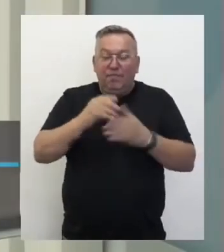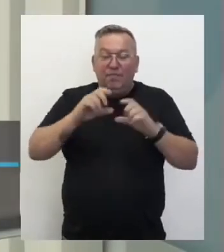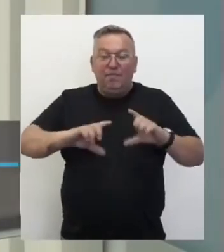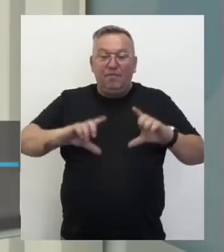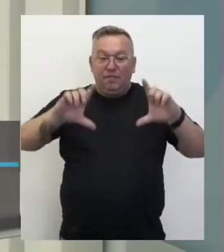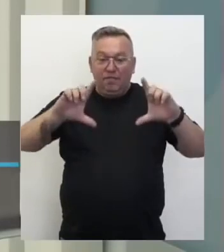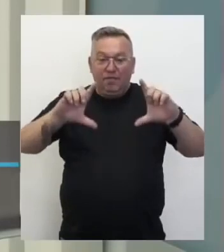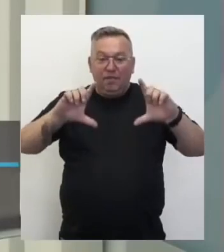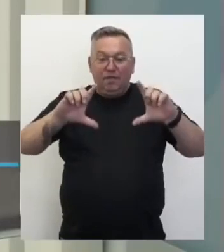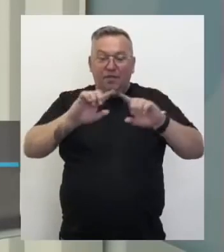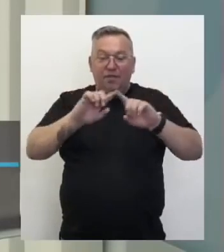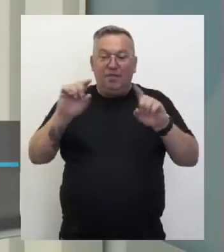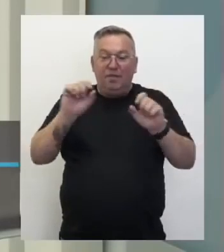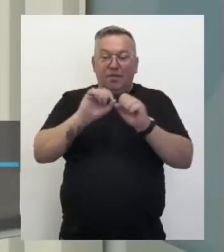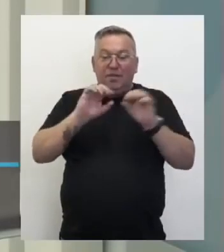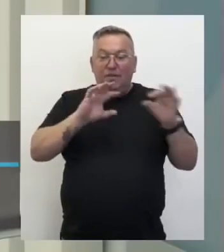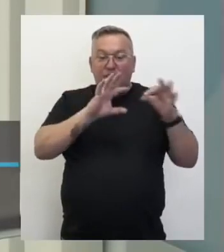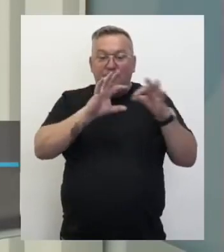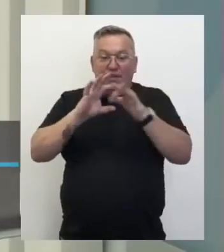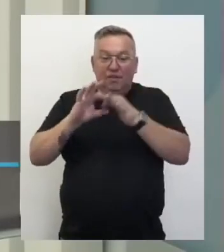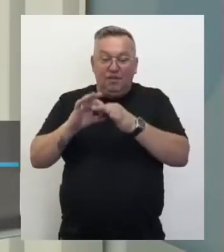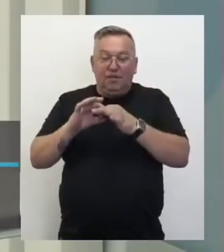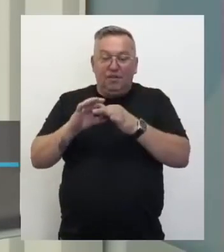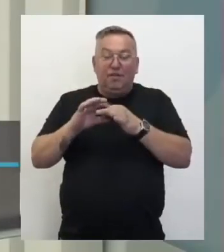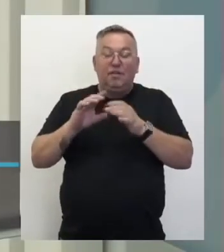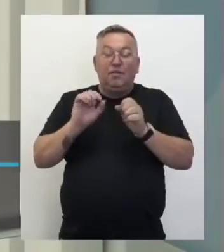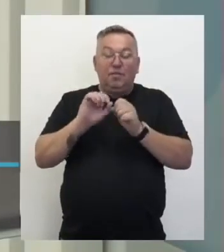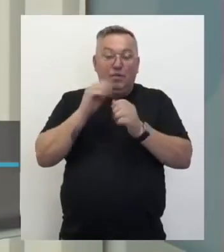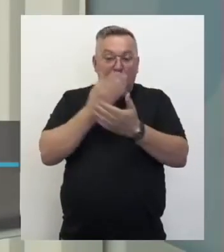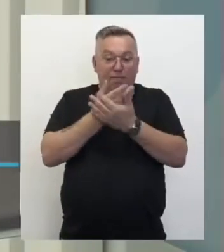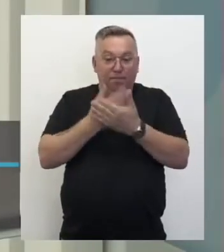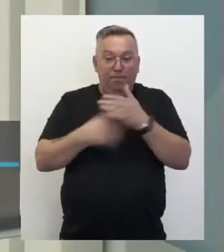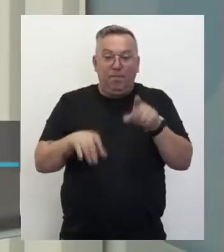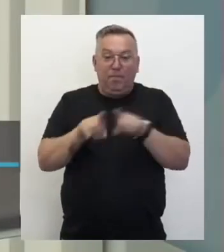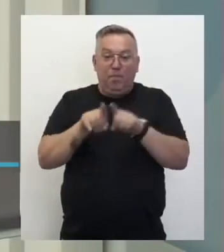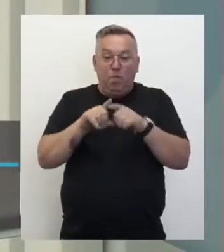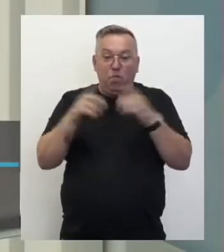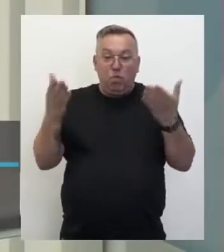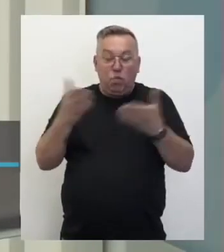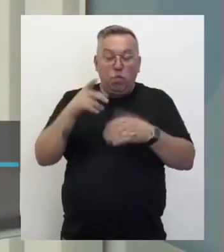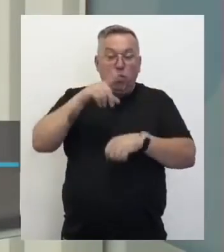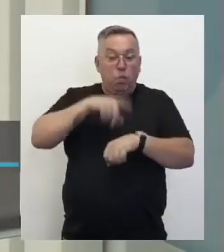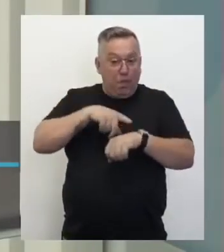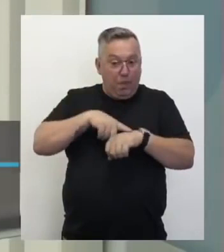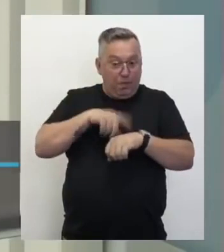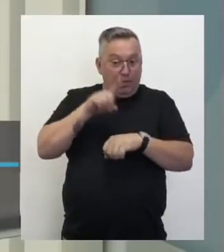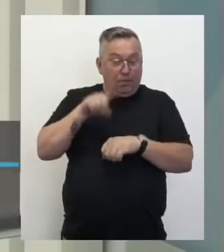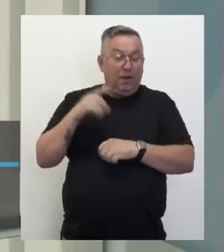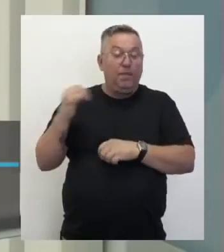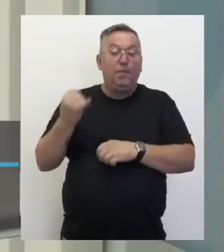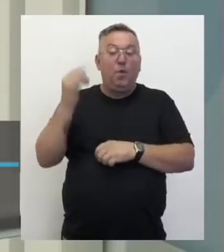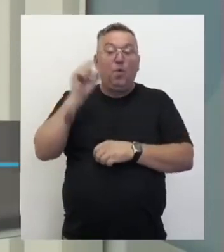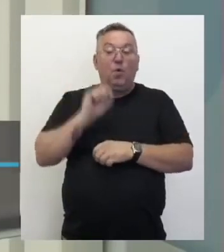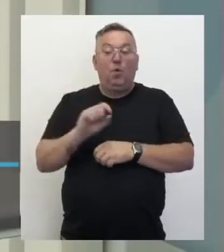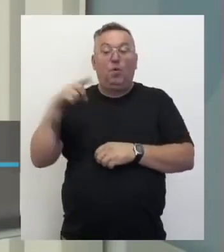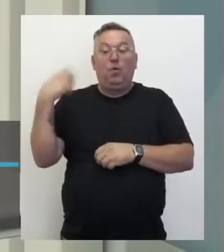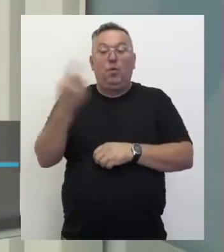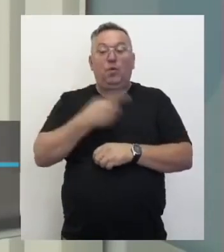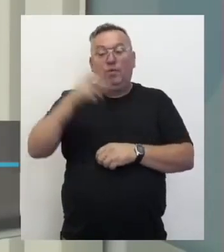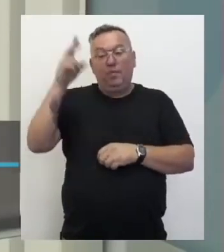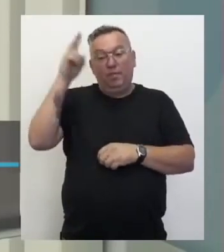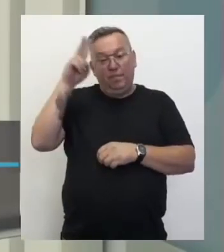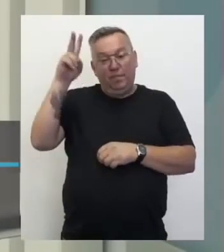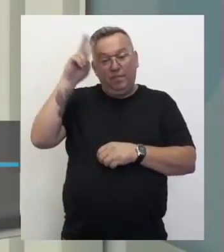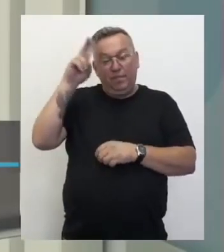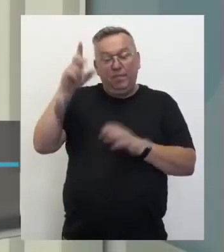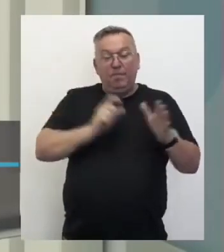para a gente contextualizar aqui a nossa aula. E também, nesse primeiro momento, é super importante que a gente retome